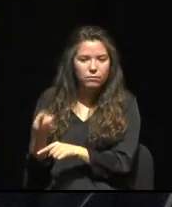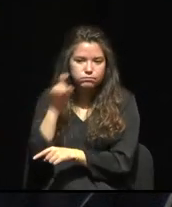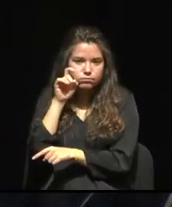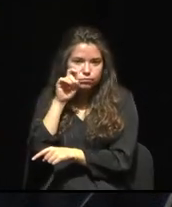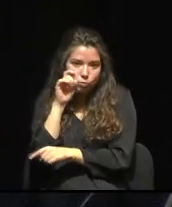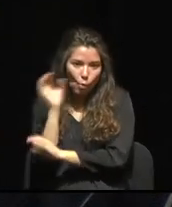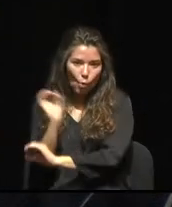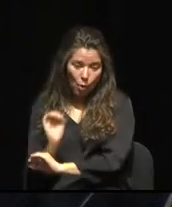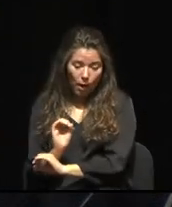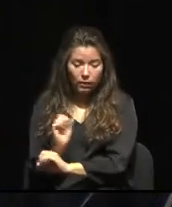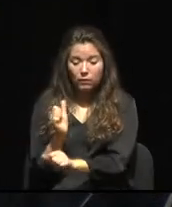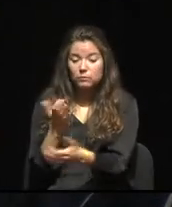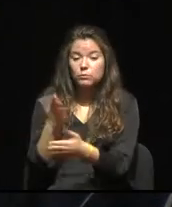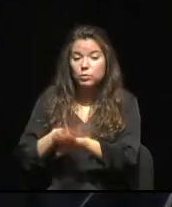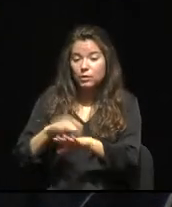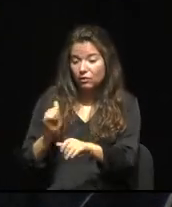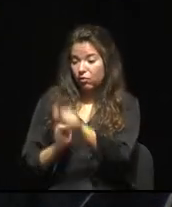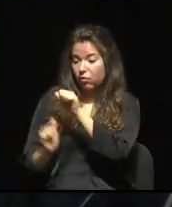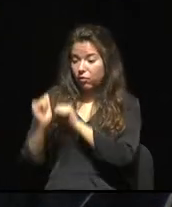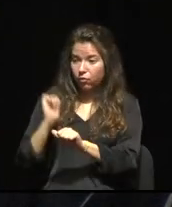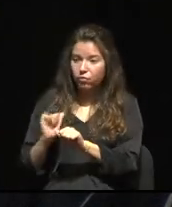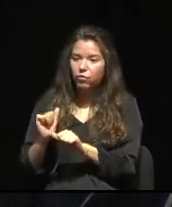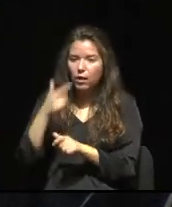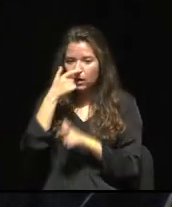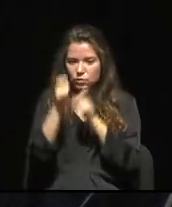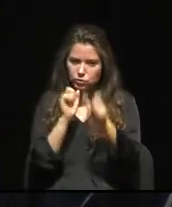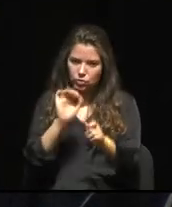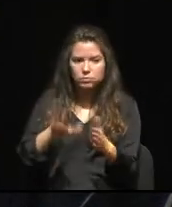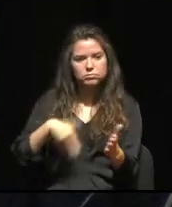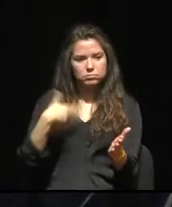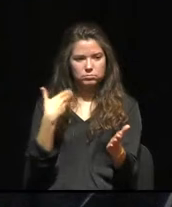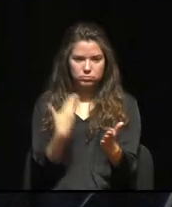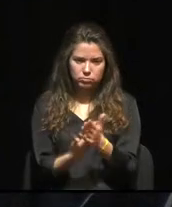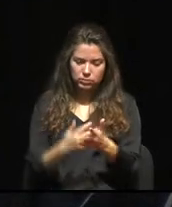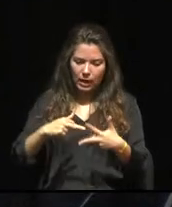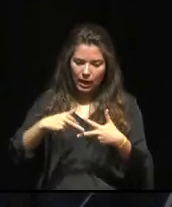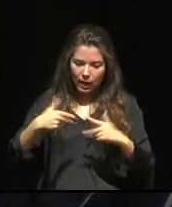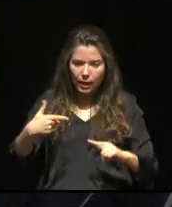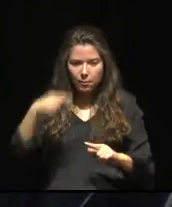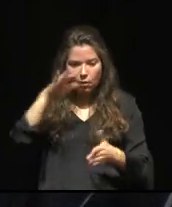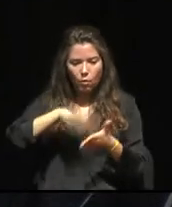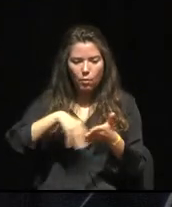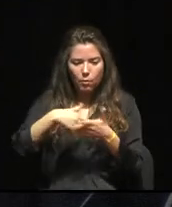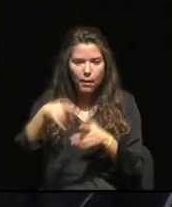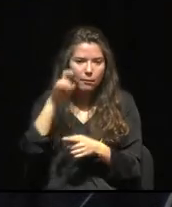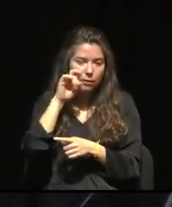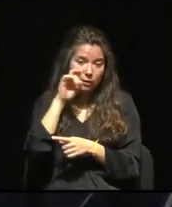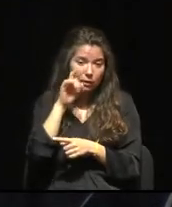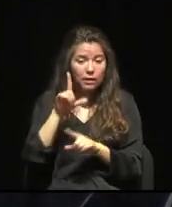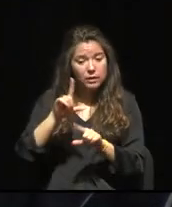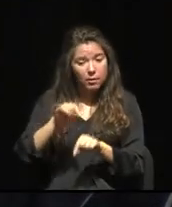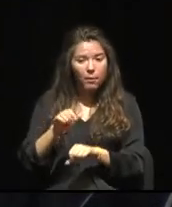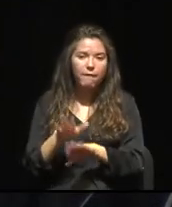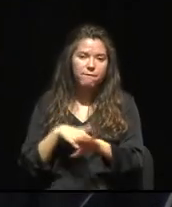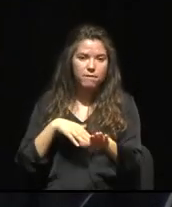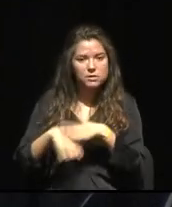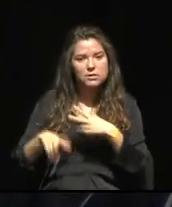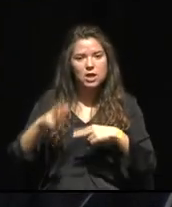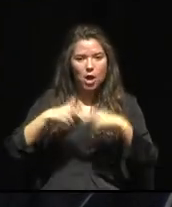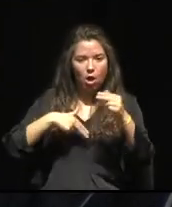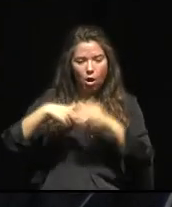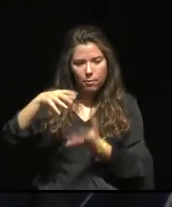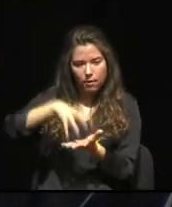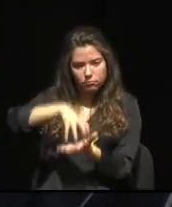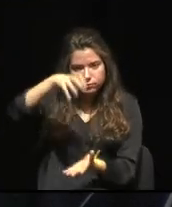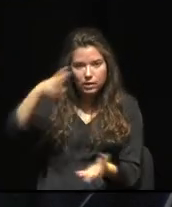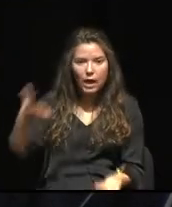retrocessos as populações conseguiram impor à Câmara Municipal a elaboração de um plano de salvaguarda e imprescindível realização de obras de requalificação